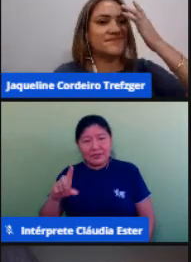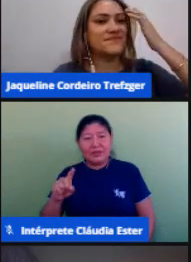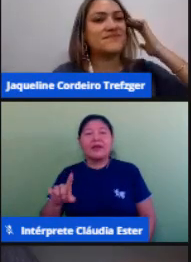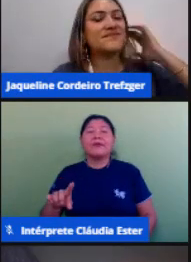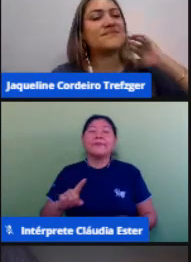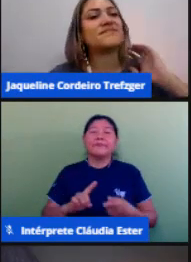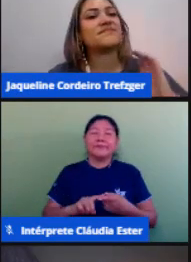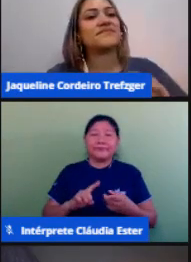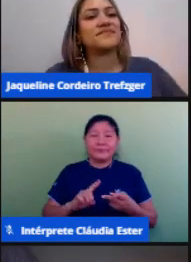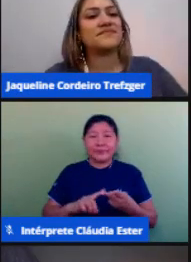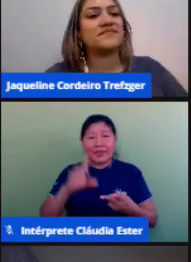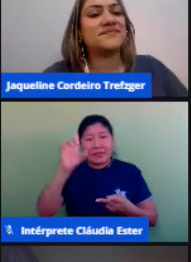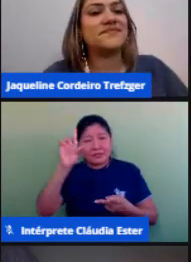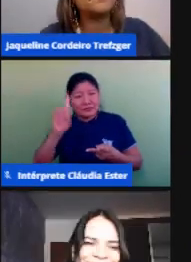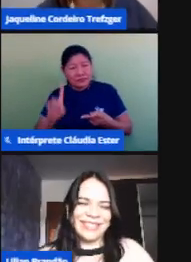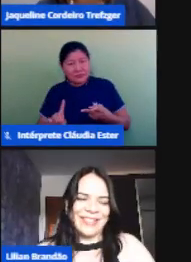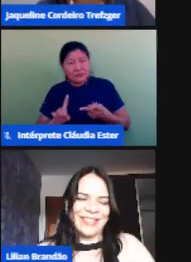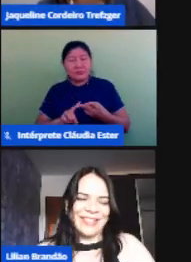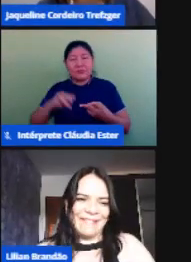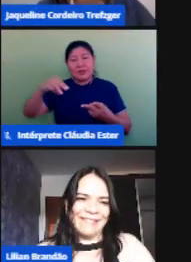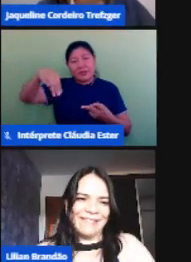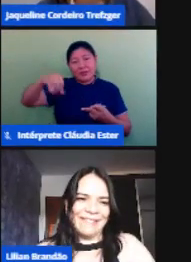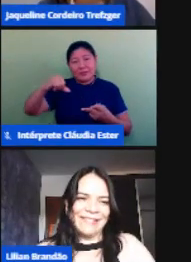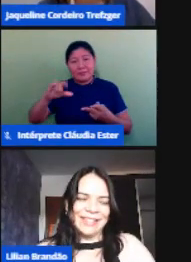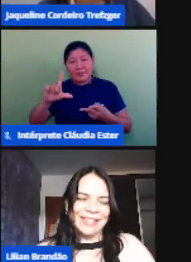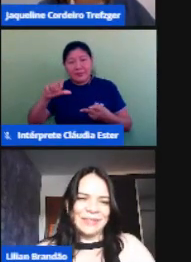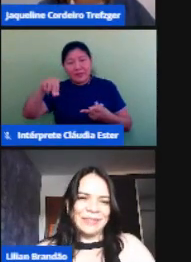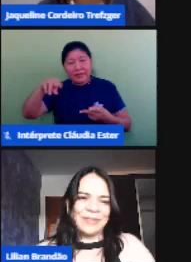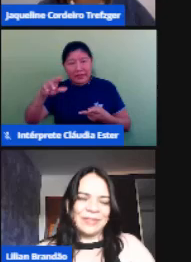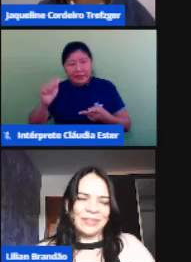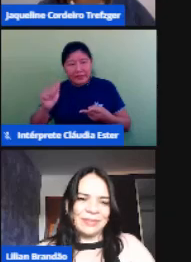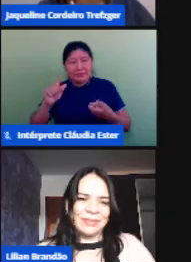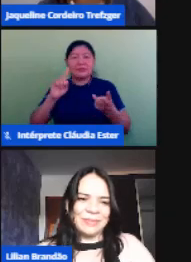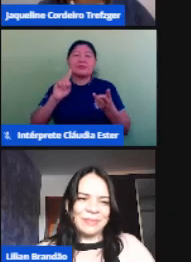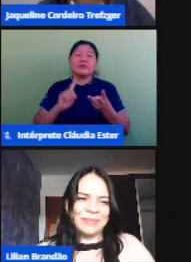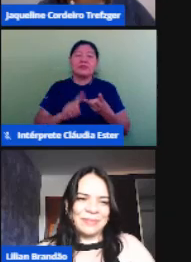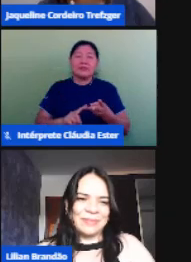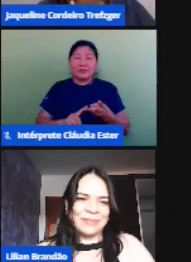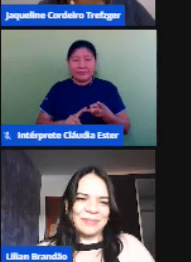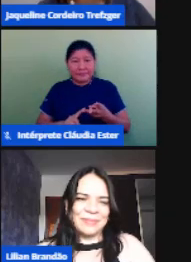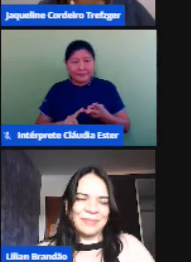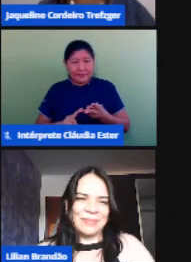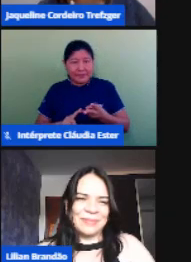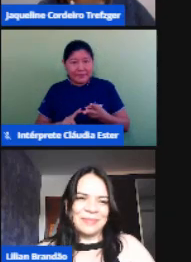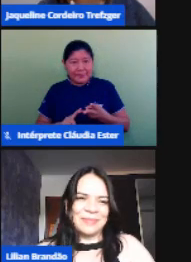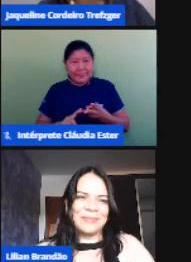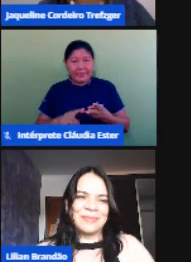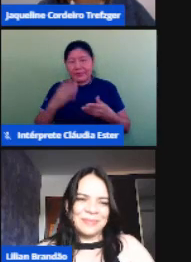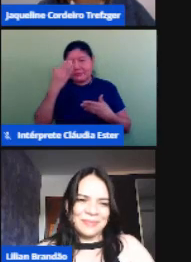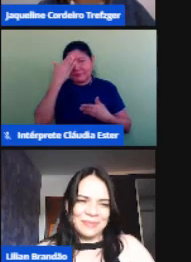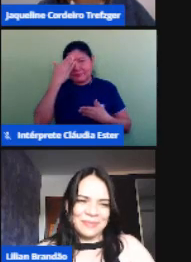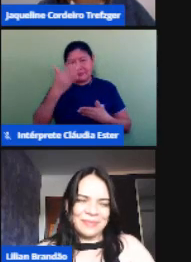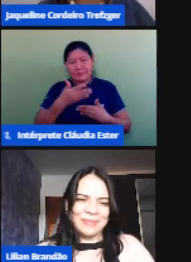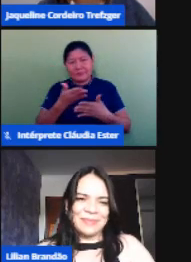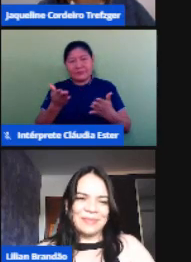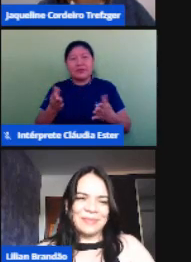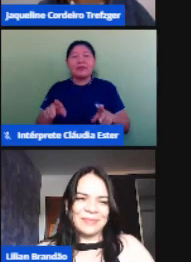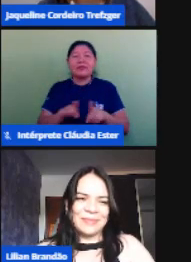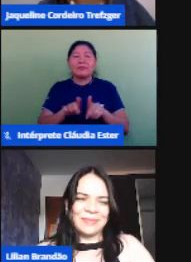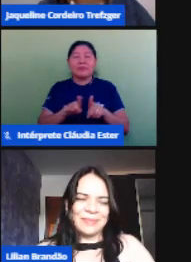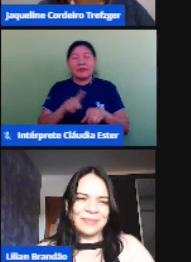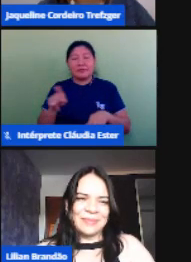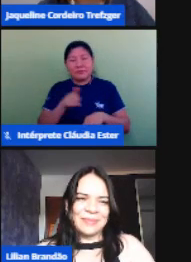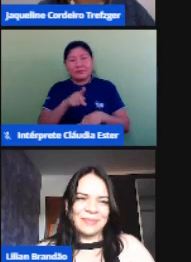Vanderlei Rosa, a diretora Milena, do José Patrocínio. Já fiz os agradecimentos à professora